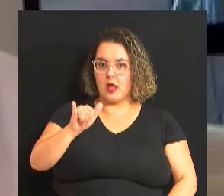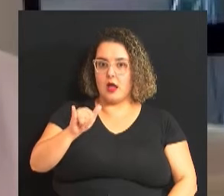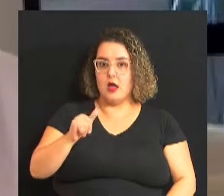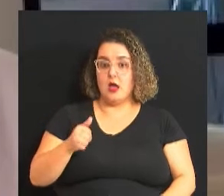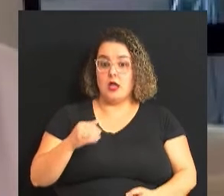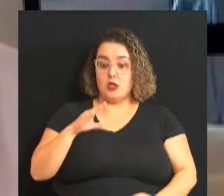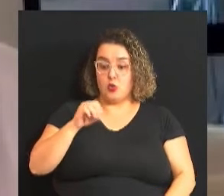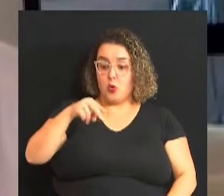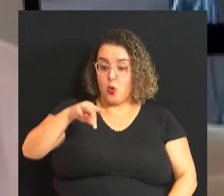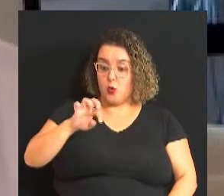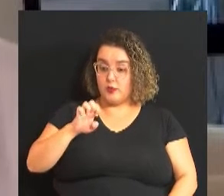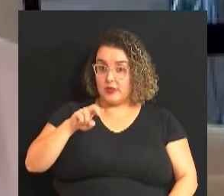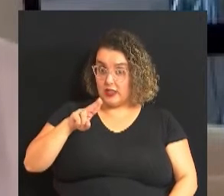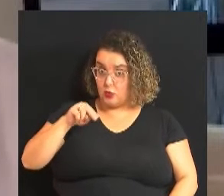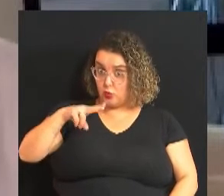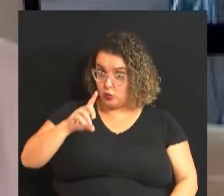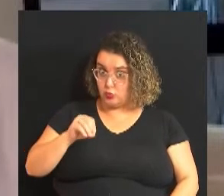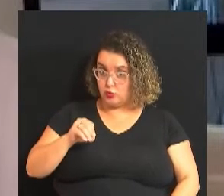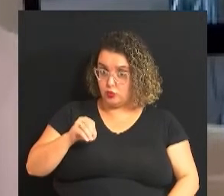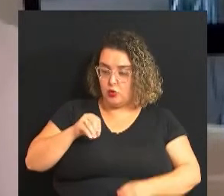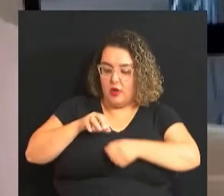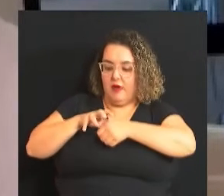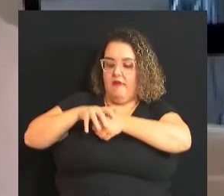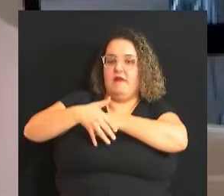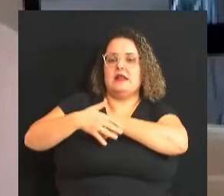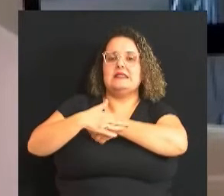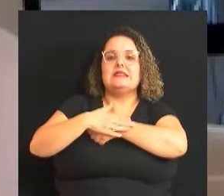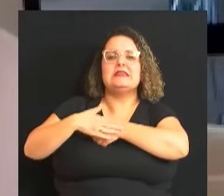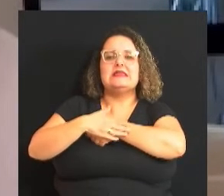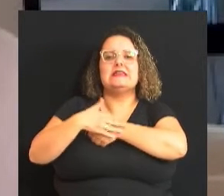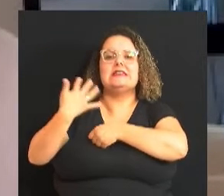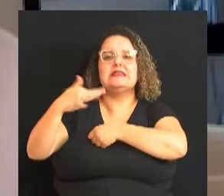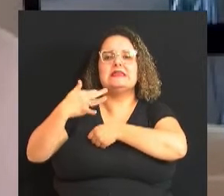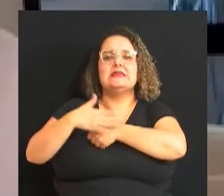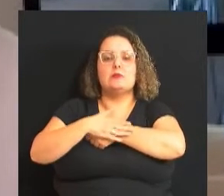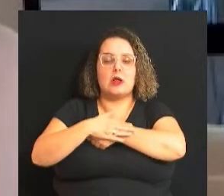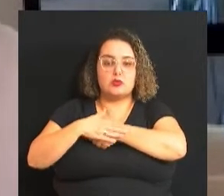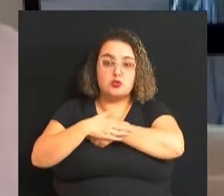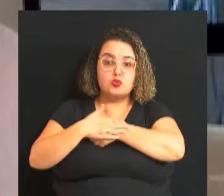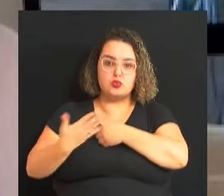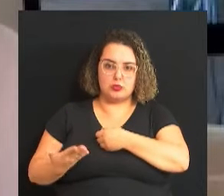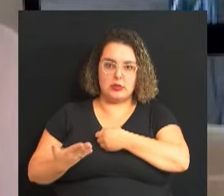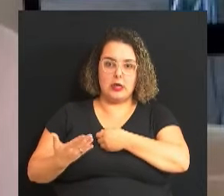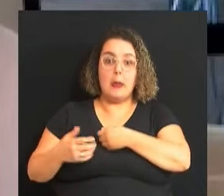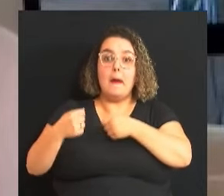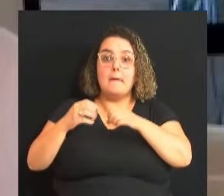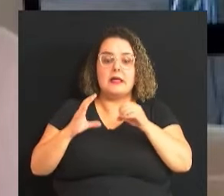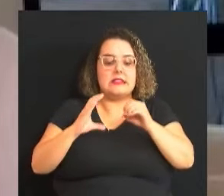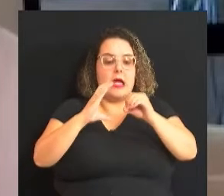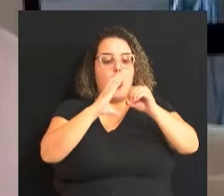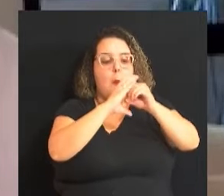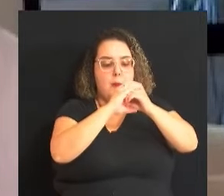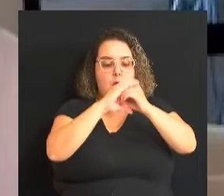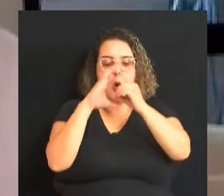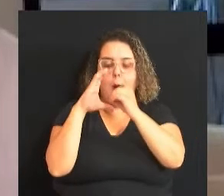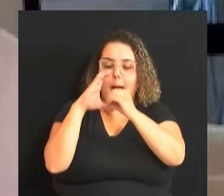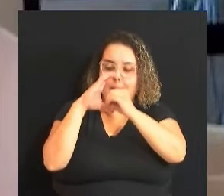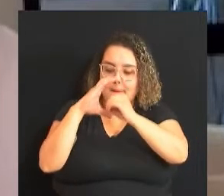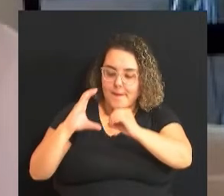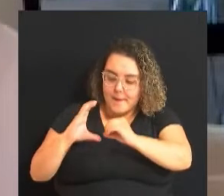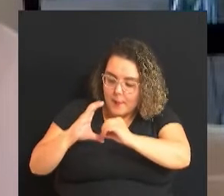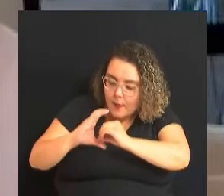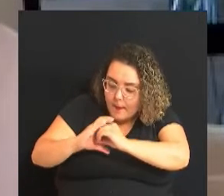do estômago caia na pele da pessoa e irrite a pele da pessoa. Então, esse é o primeiro cuidado. O segundo